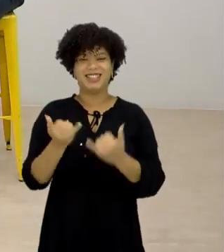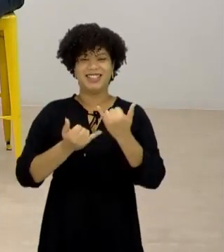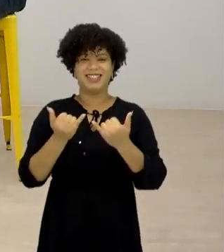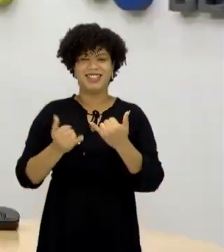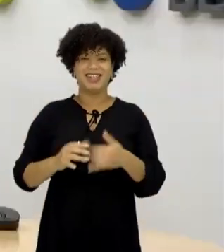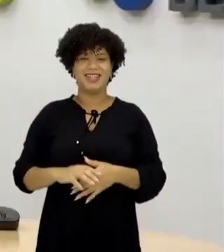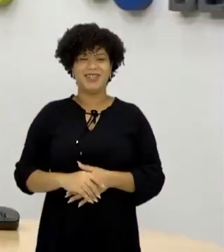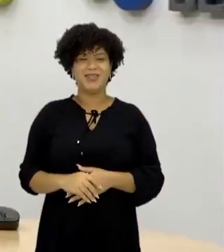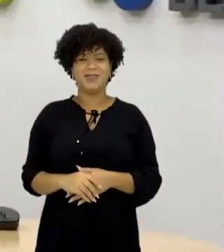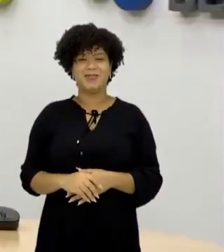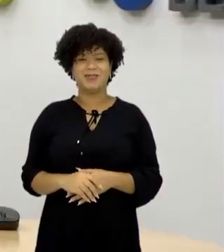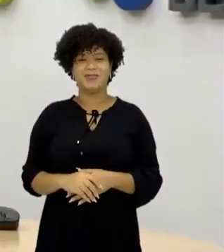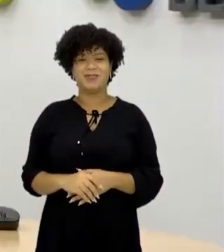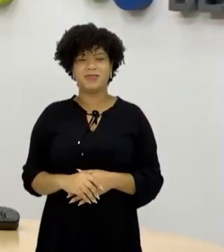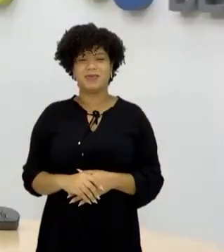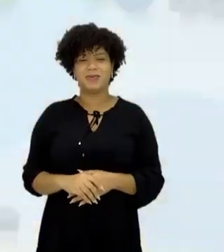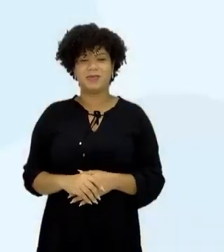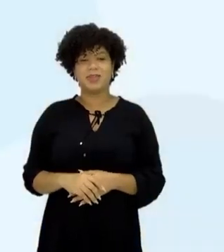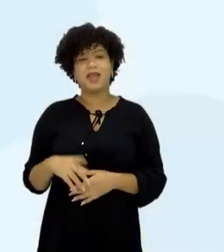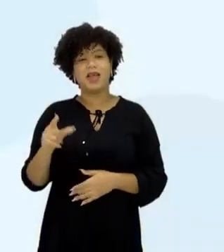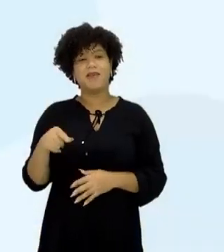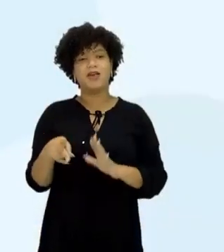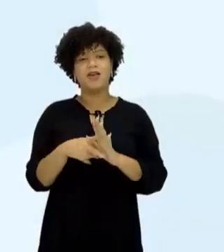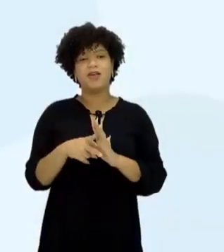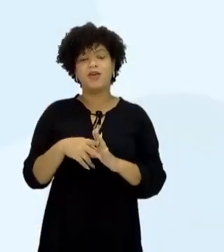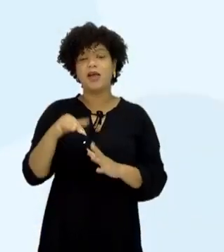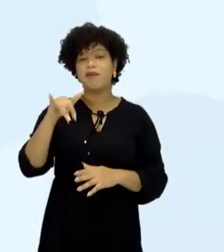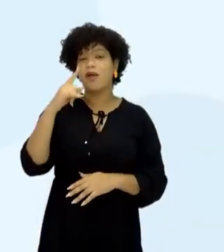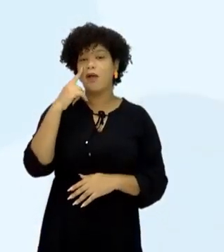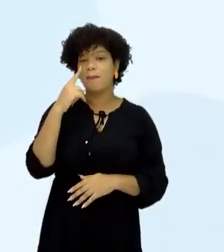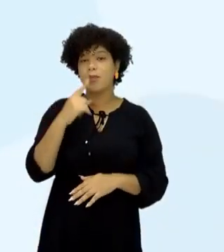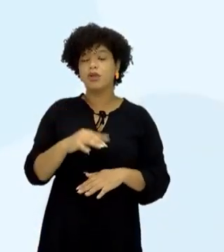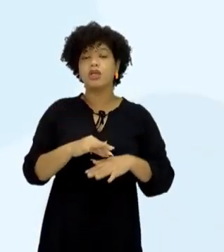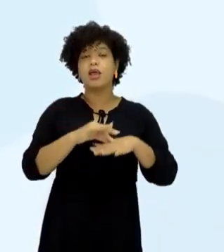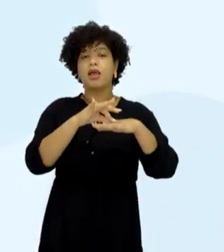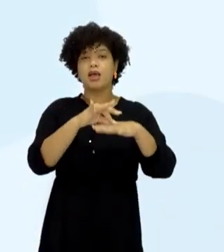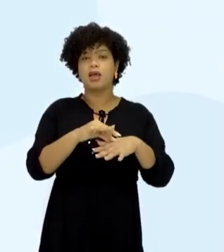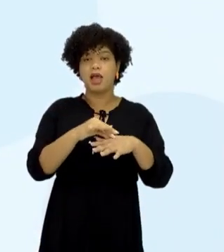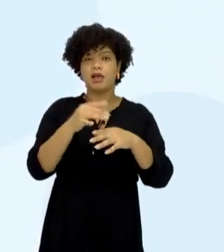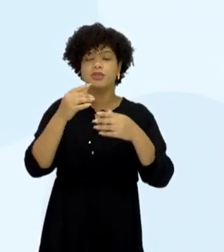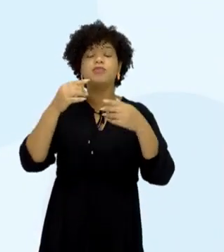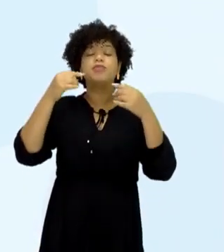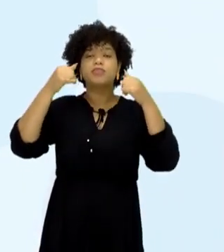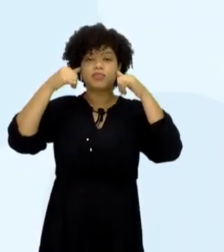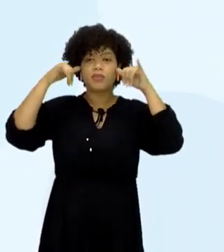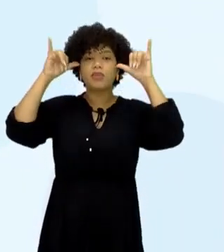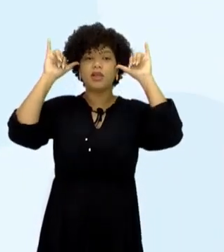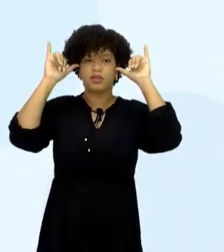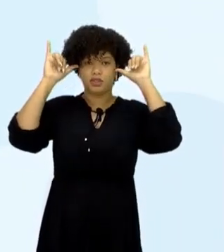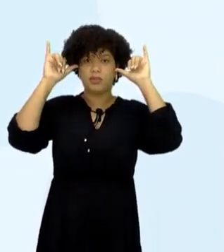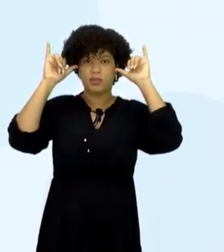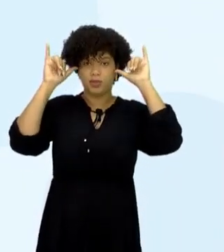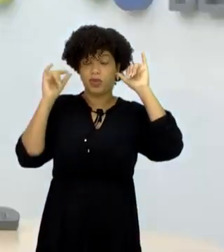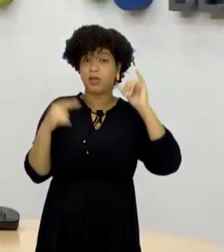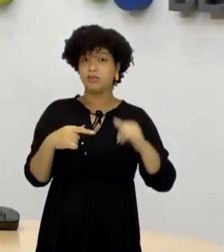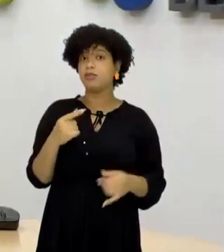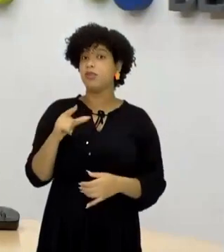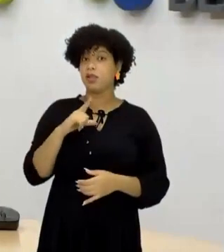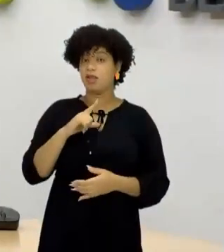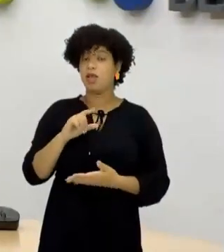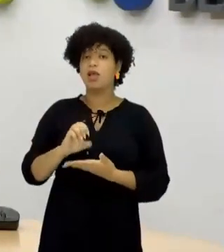Ai, ai. Então, o Brasil aí, né, o maior produtor e exportador de carne bovina, como a gente viu aí nos gráficos anteriores aí. Parabéns aí para